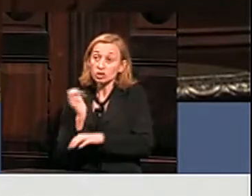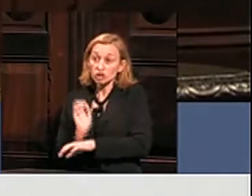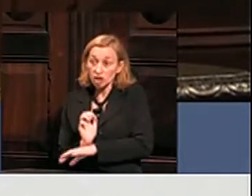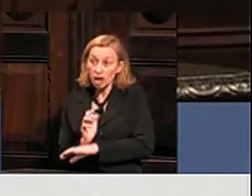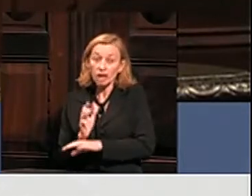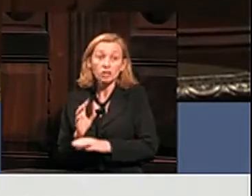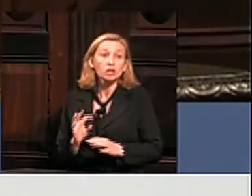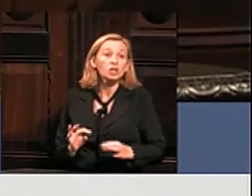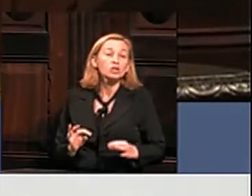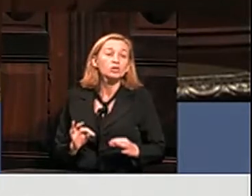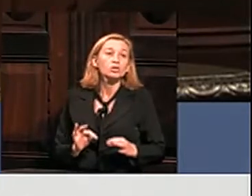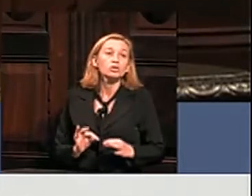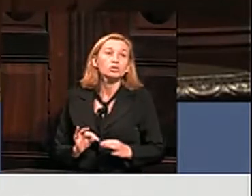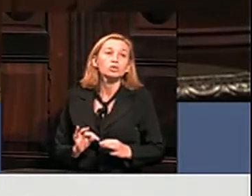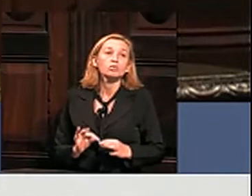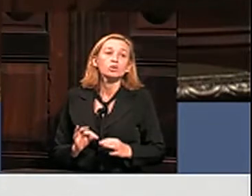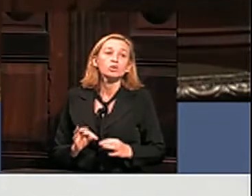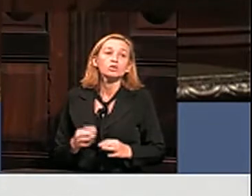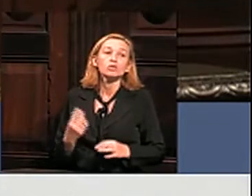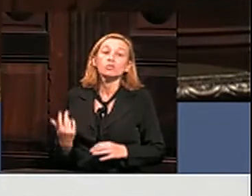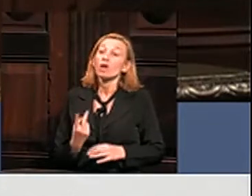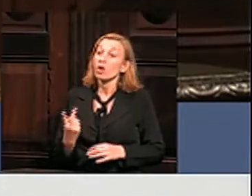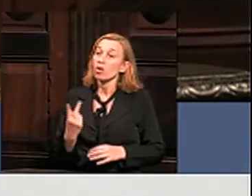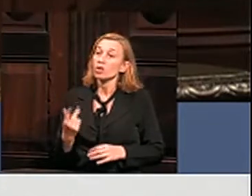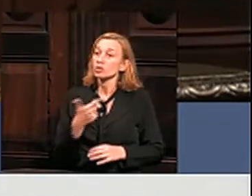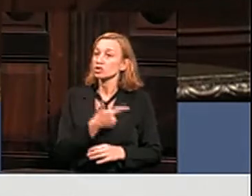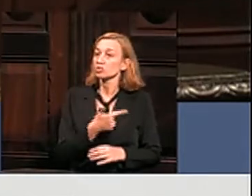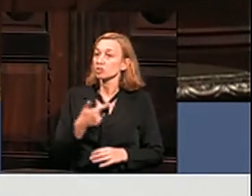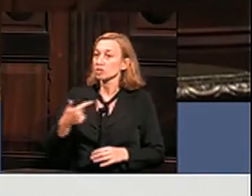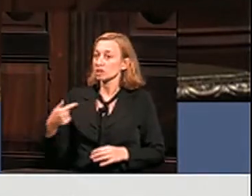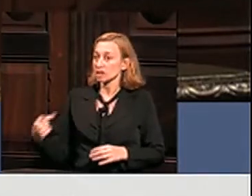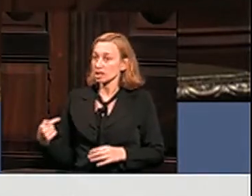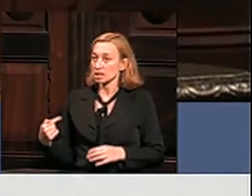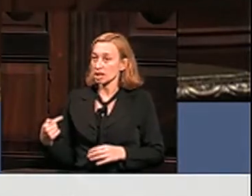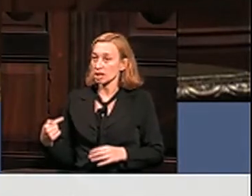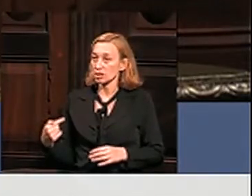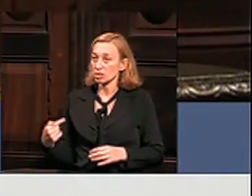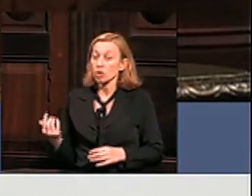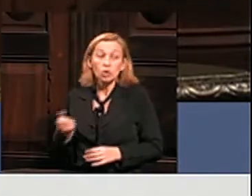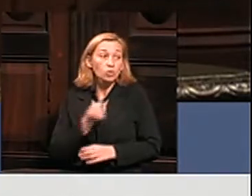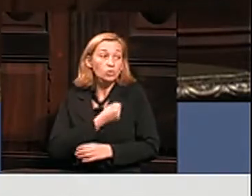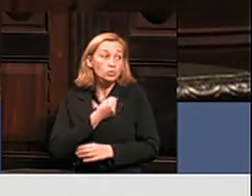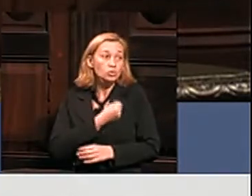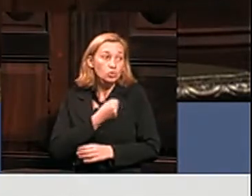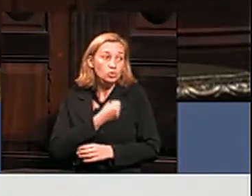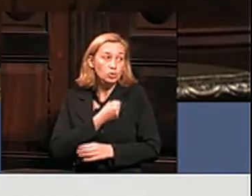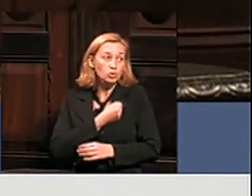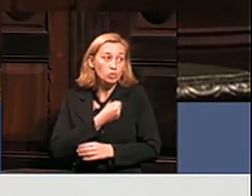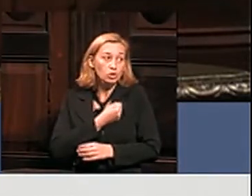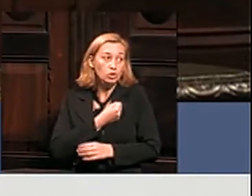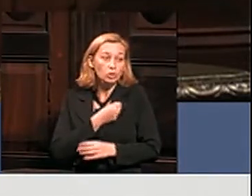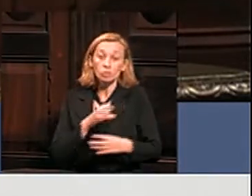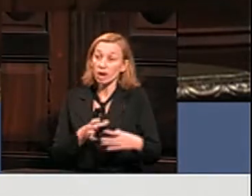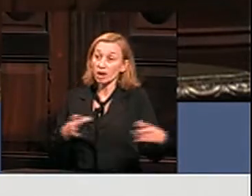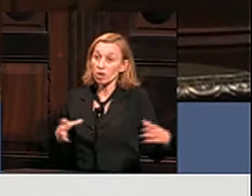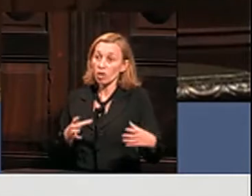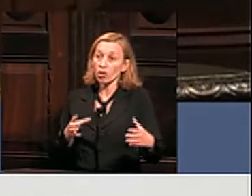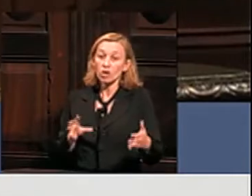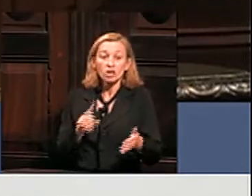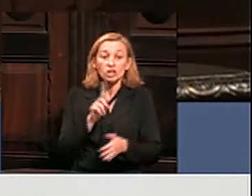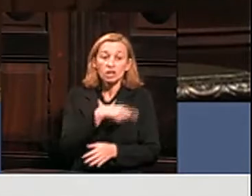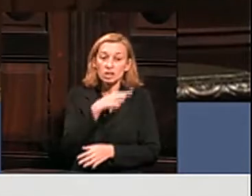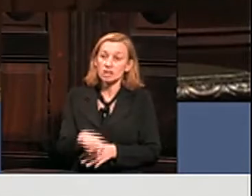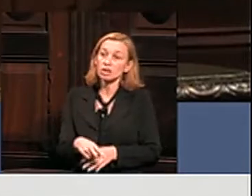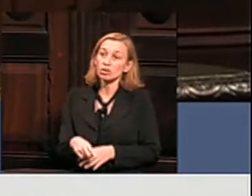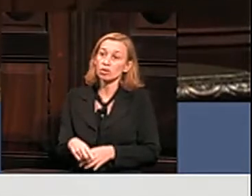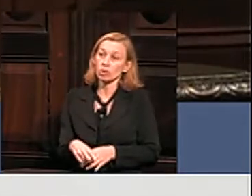as contas de 2017, por unanimidade, rejeitou as contas, como a gente